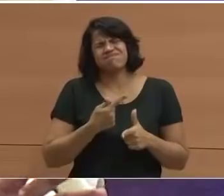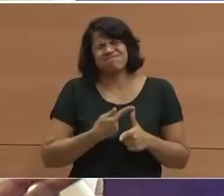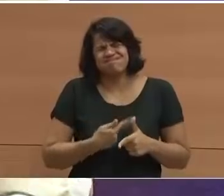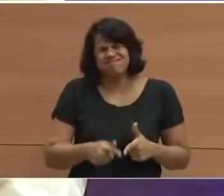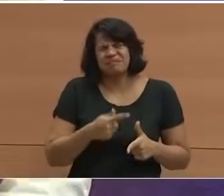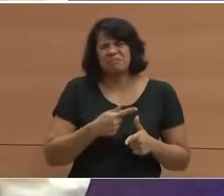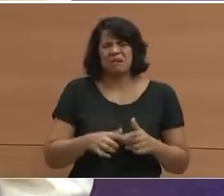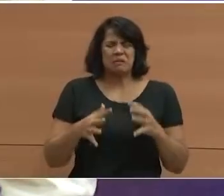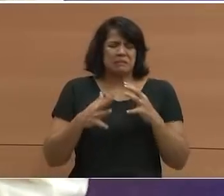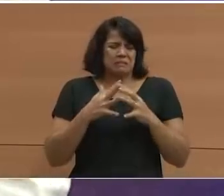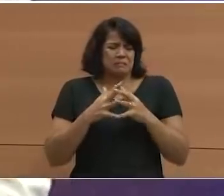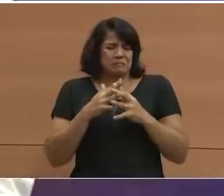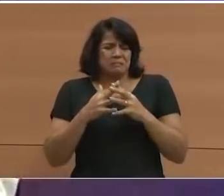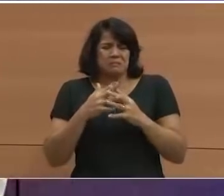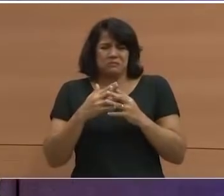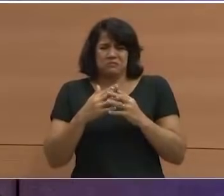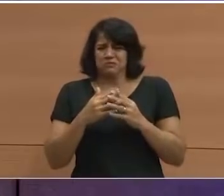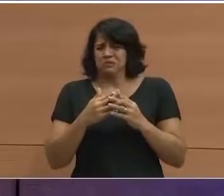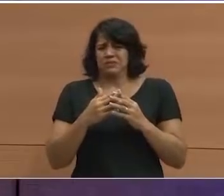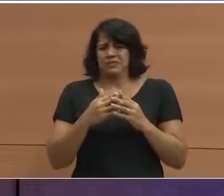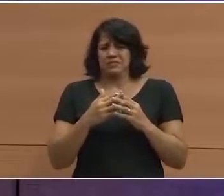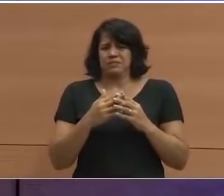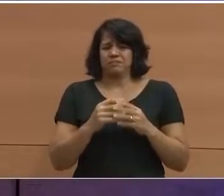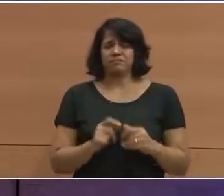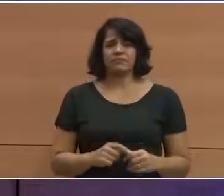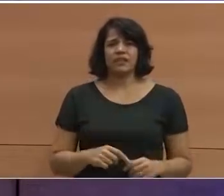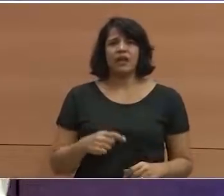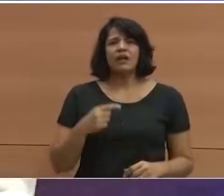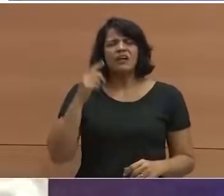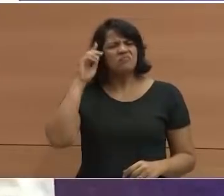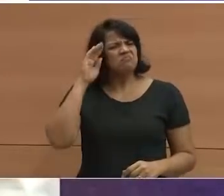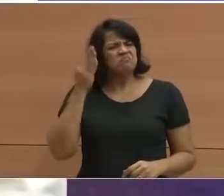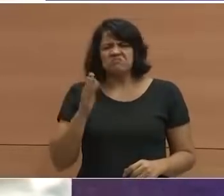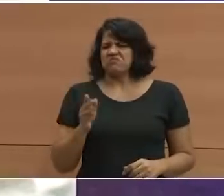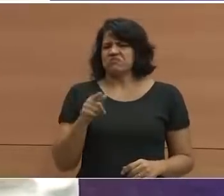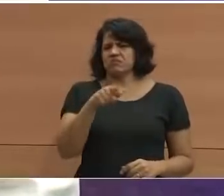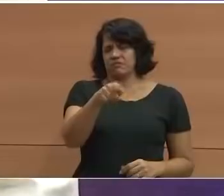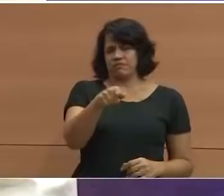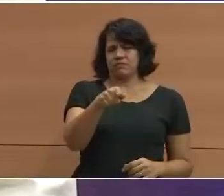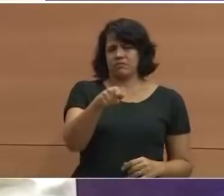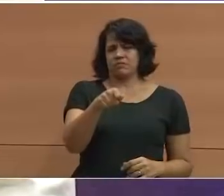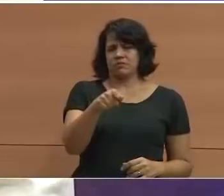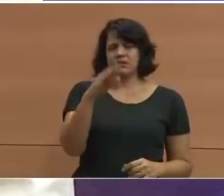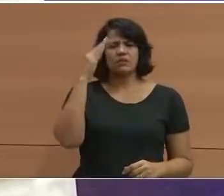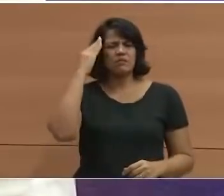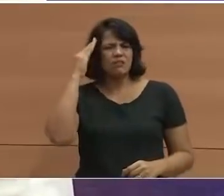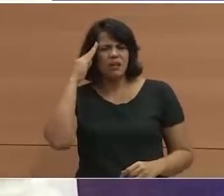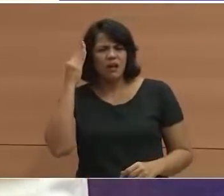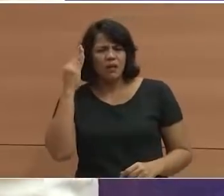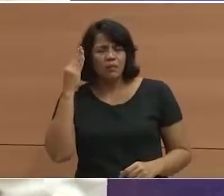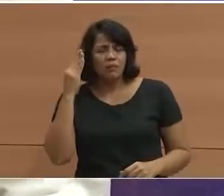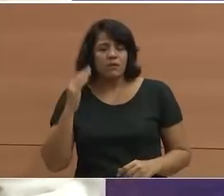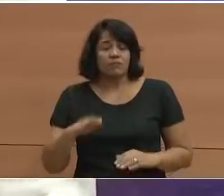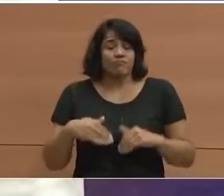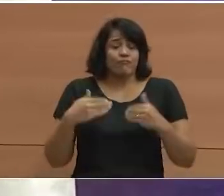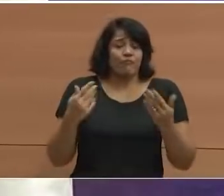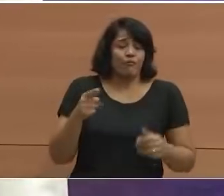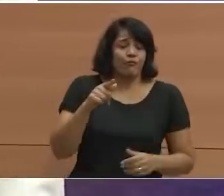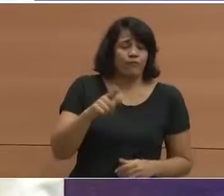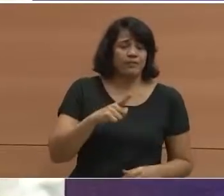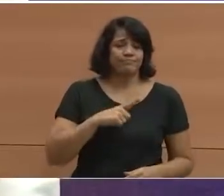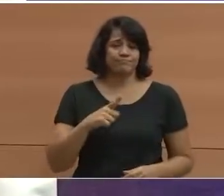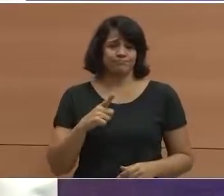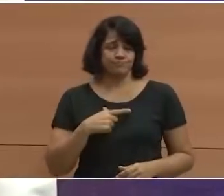vocês sabem que quando você tem problema com a liderança na obra e você começa